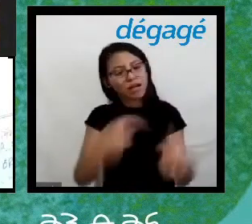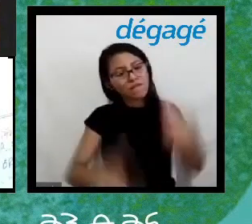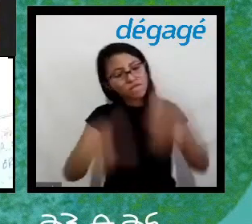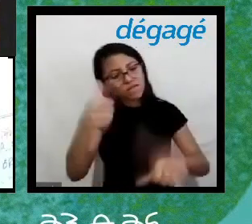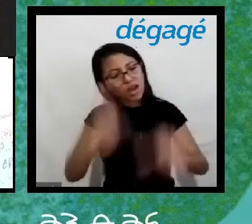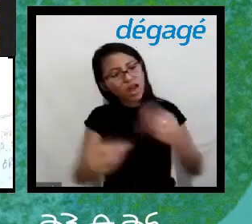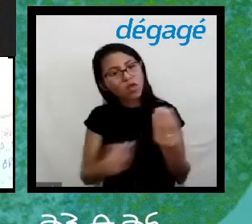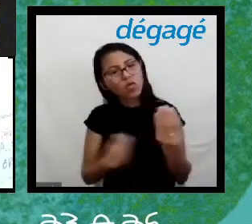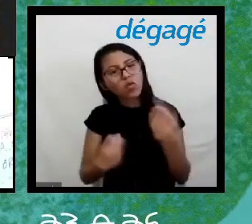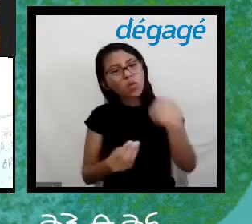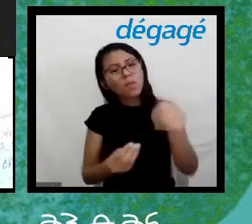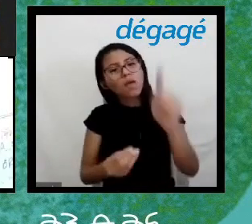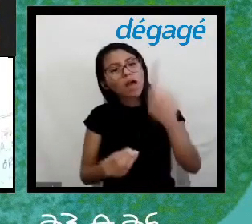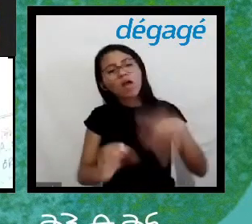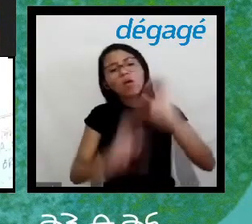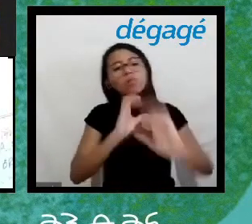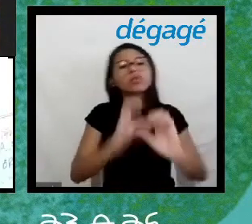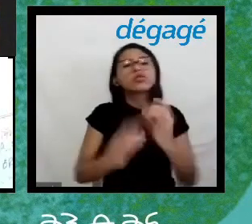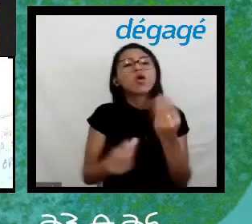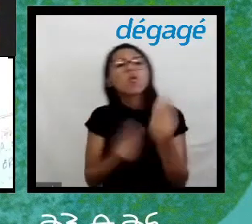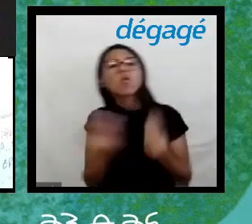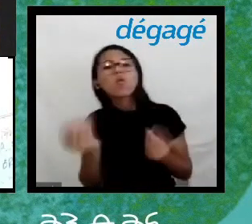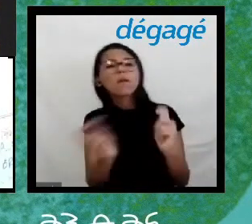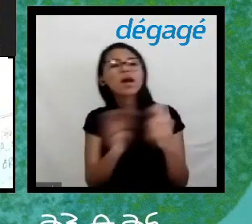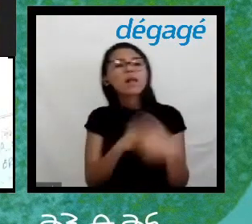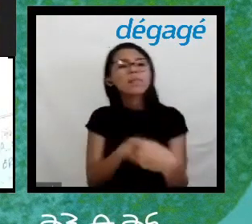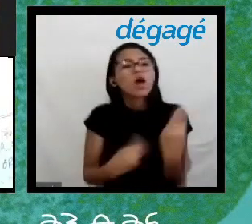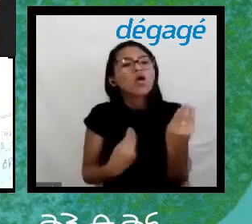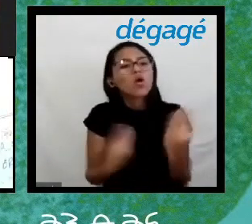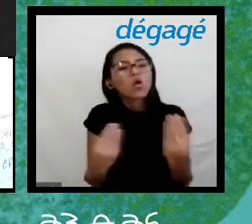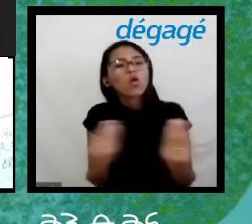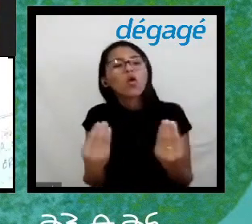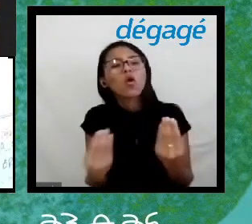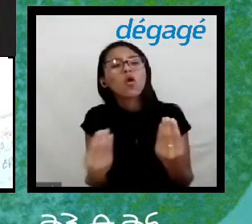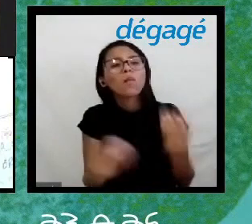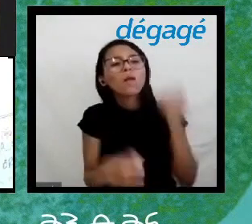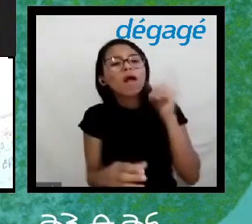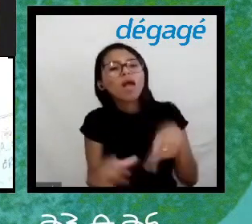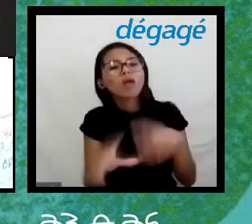se olhando, se ouvindo, de fato, para qualquer, aberta para qualquer fala, né?